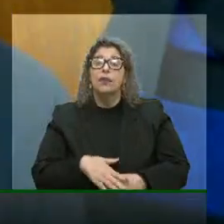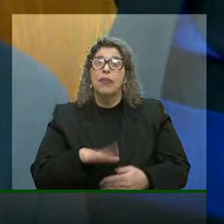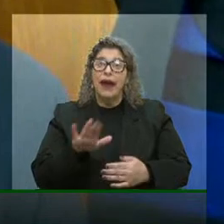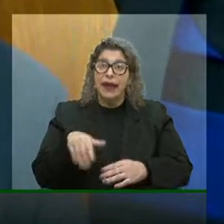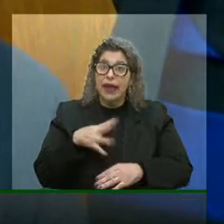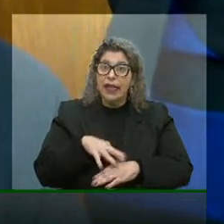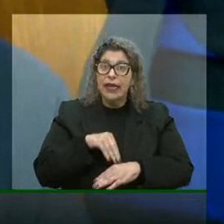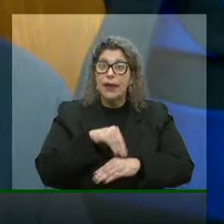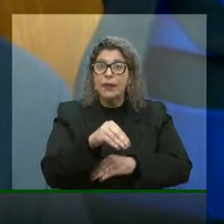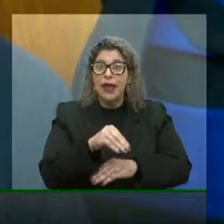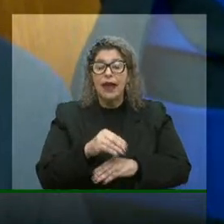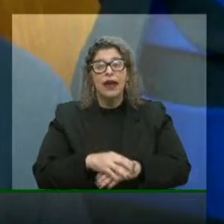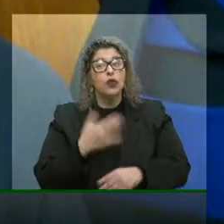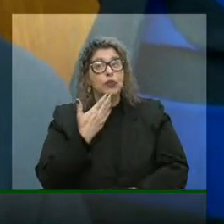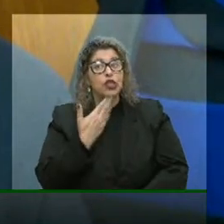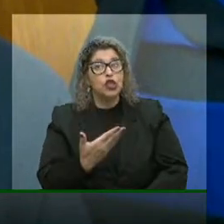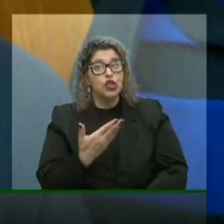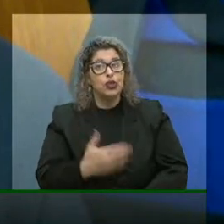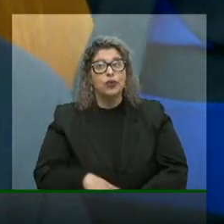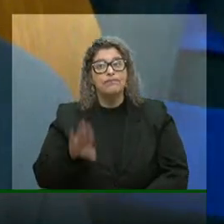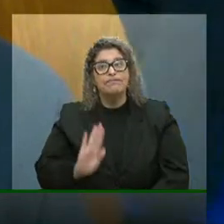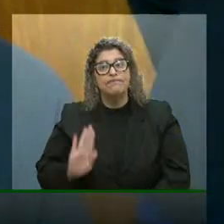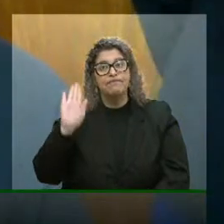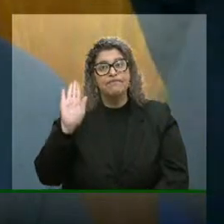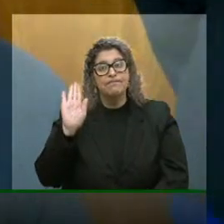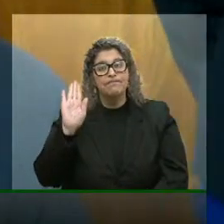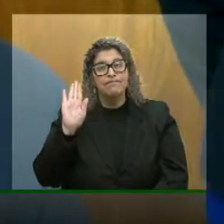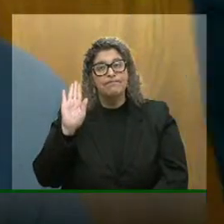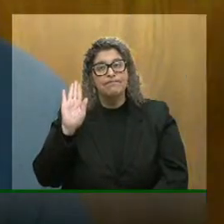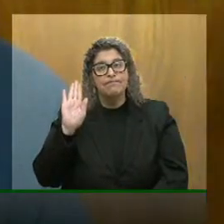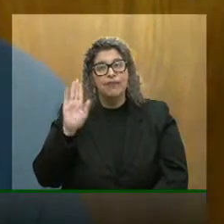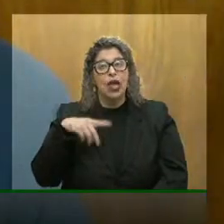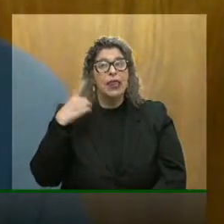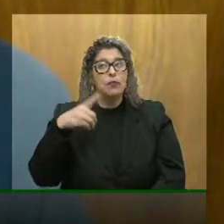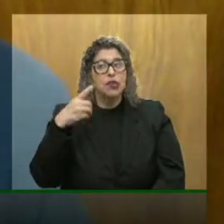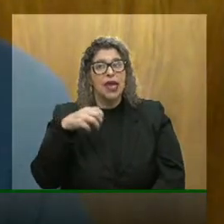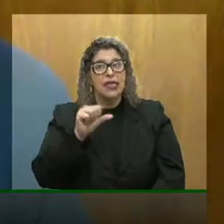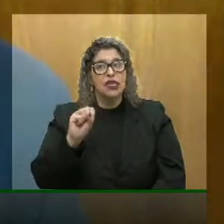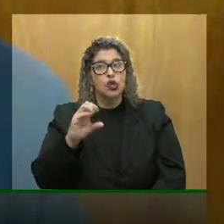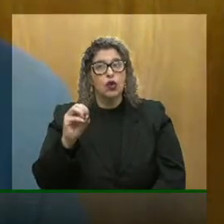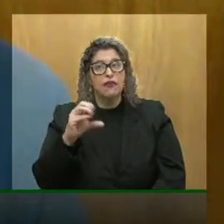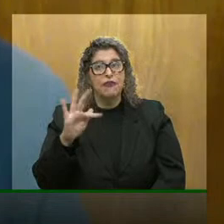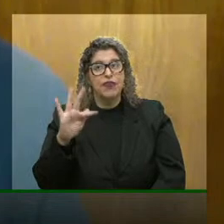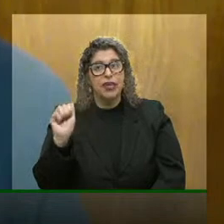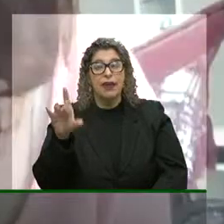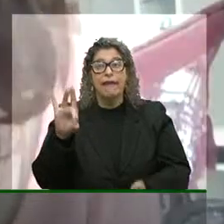requerimento... Não, presidente, eu quero me inscrever, presidente.